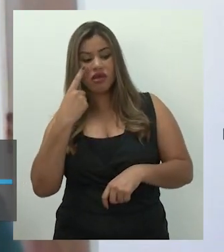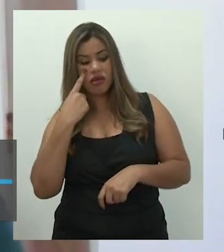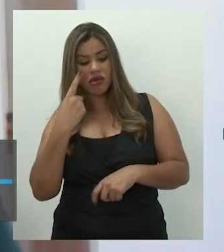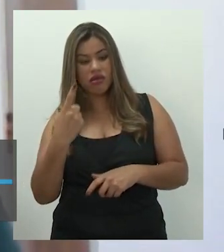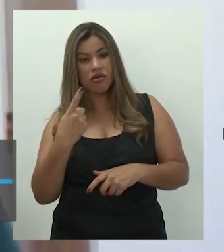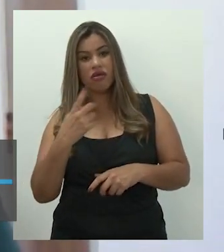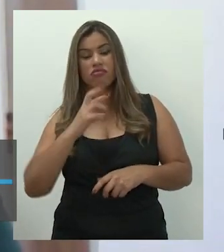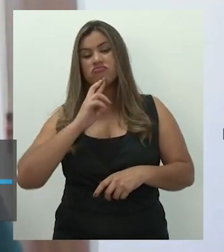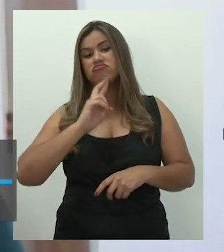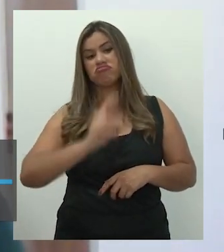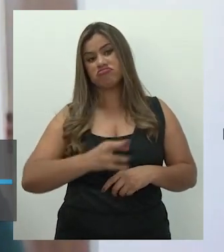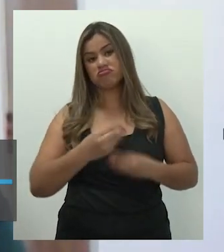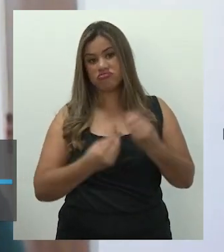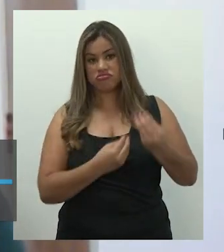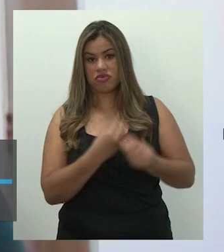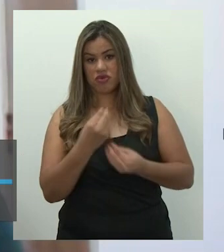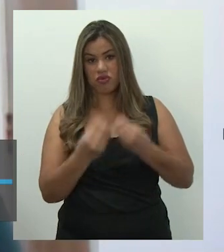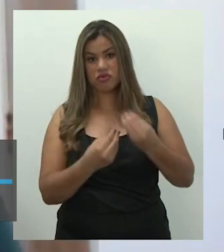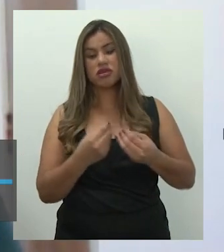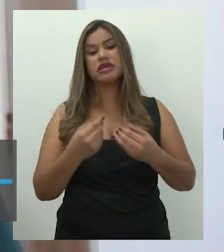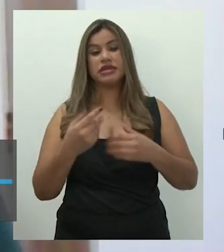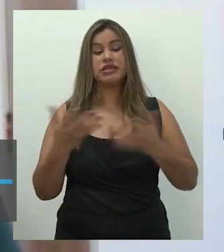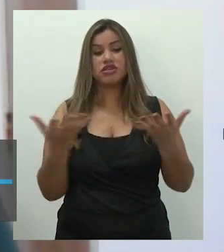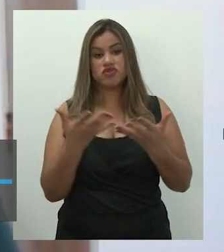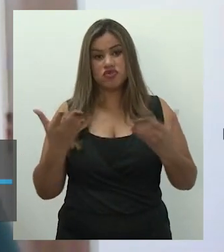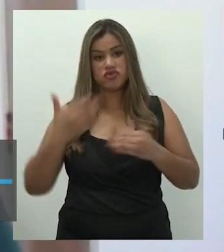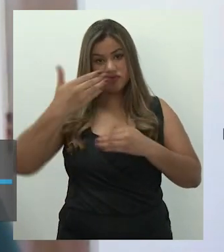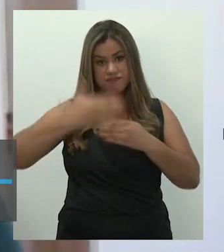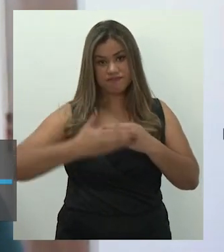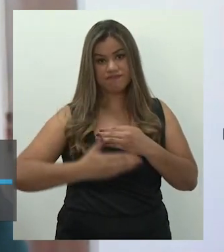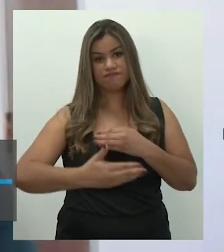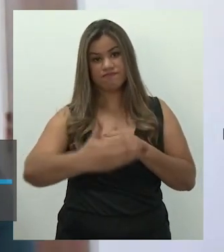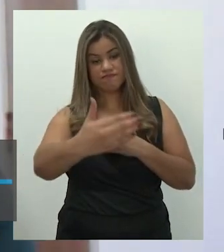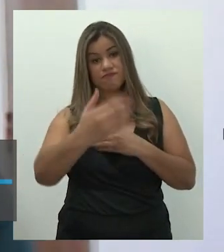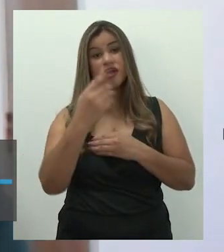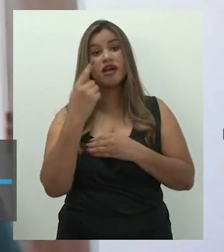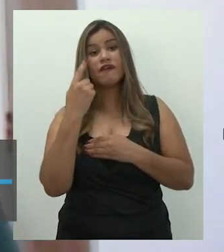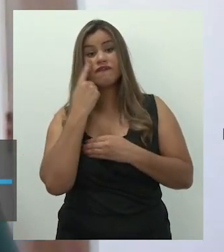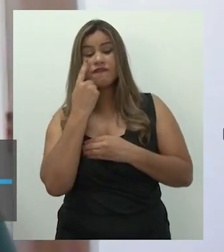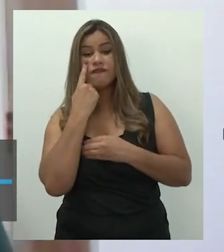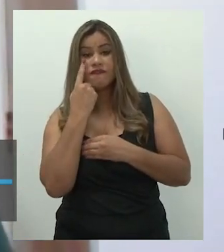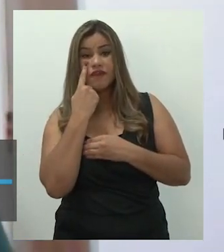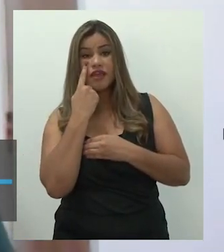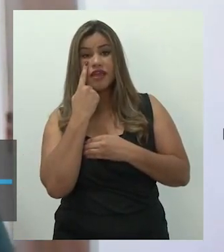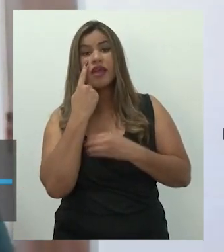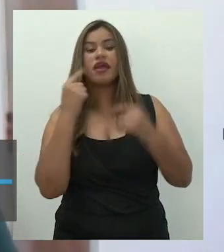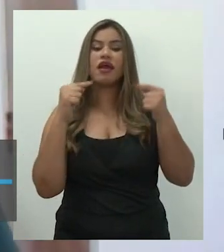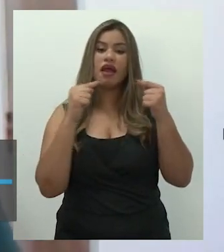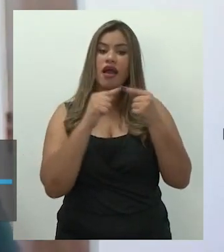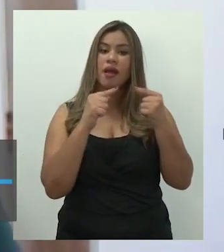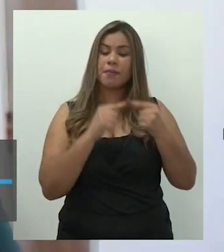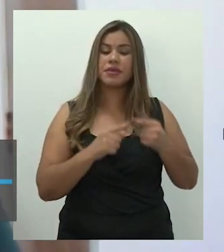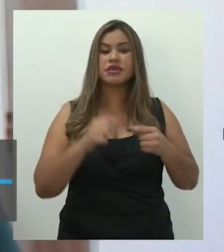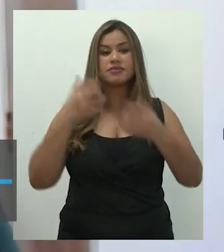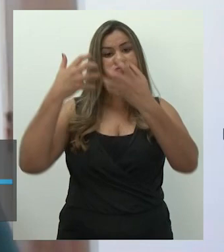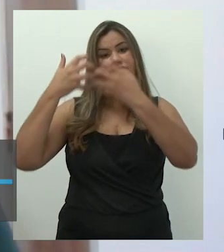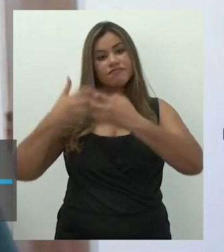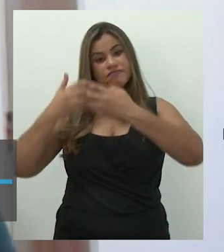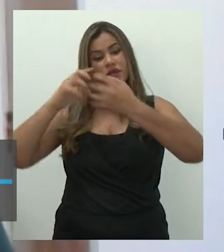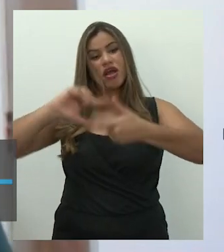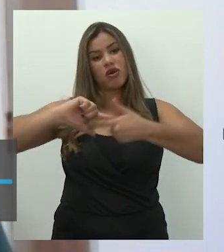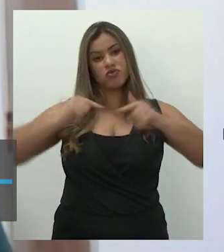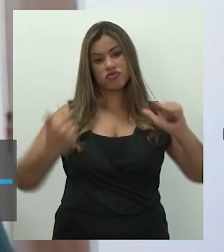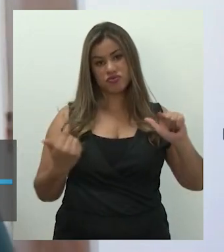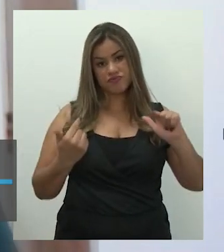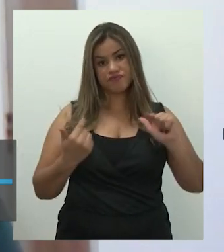uma resposta. Vocês vão ver ao longo desse estudo de hoje que isso faz parte do pensamento algébrico,